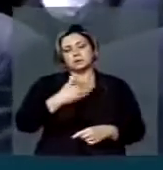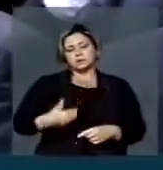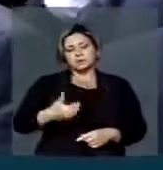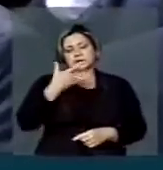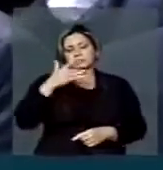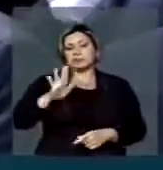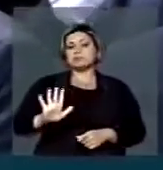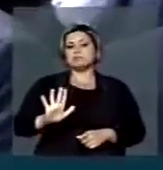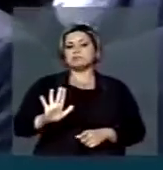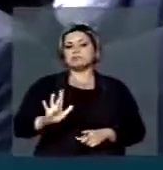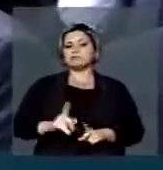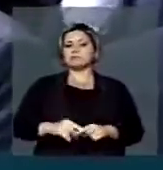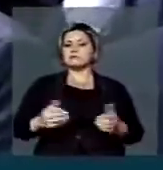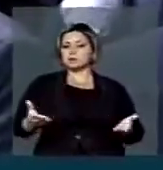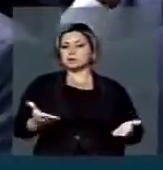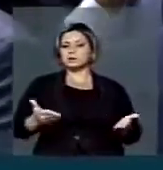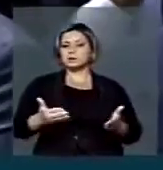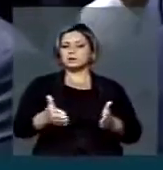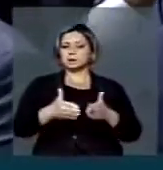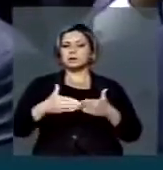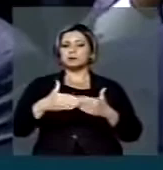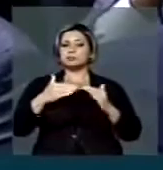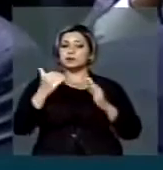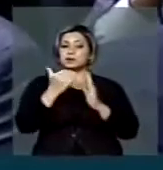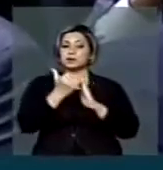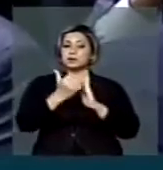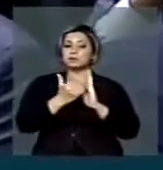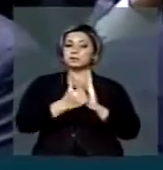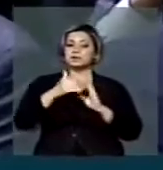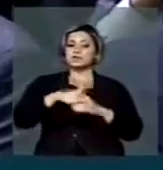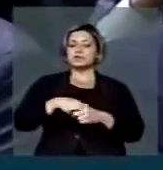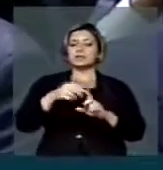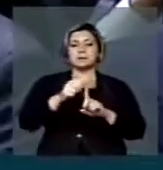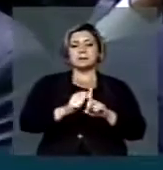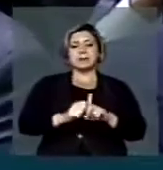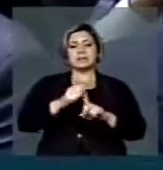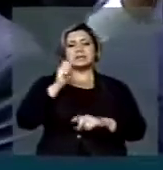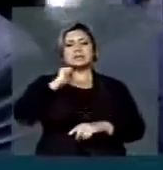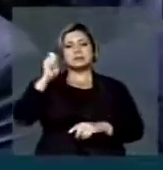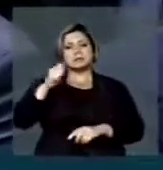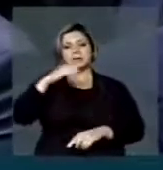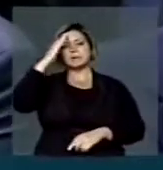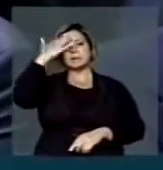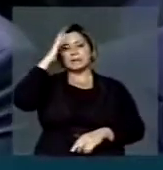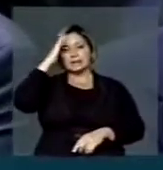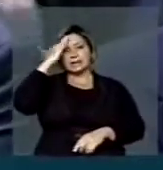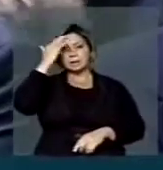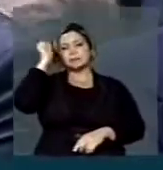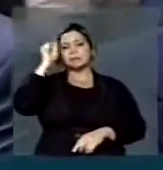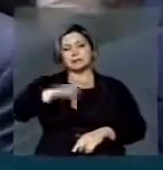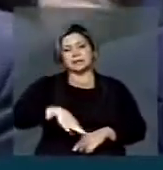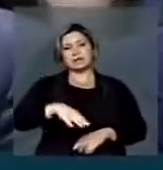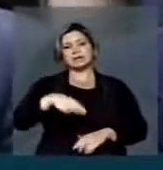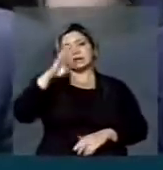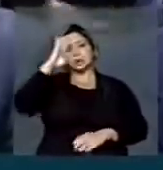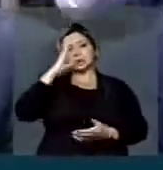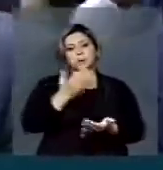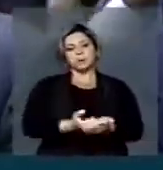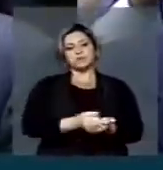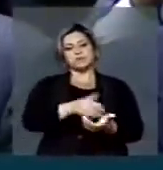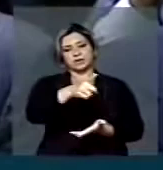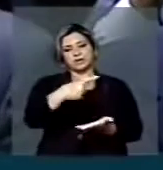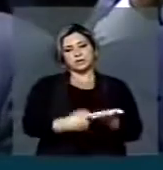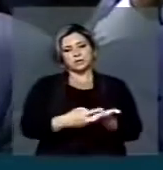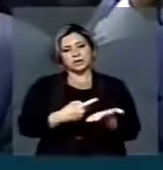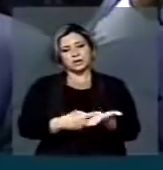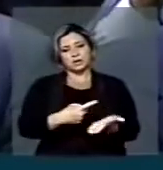governo. Gostaríamos que pudéssemos votar o piso no mês de abril, mas entendemos a posição de Vossa Excelência. Confiamos plenamente naquilo que foi